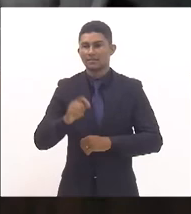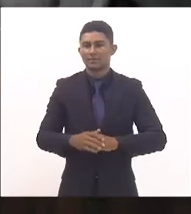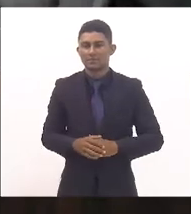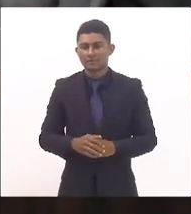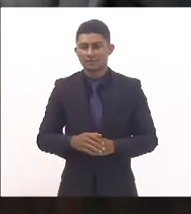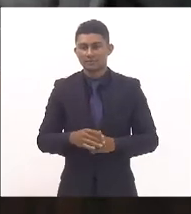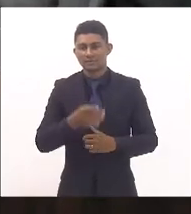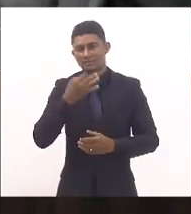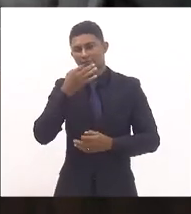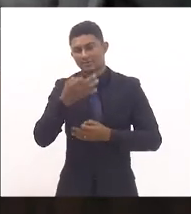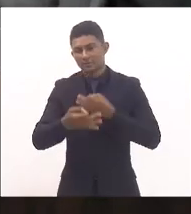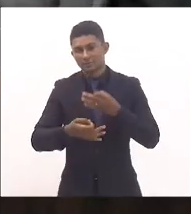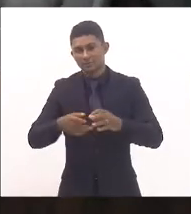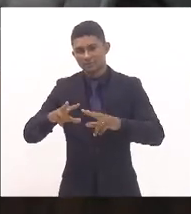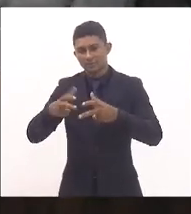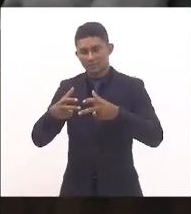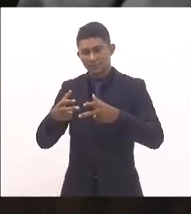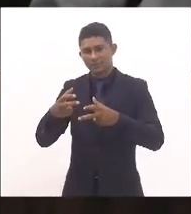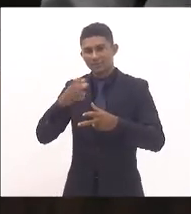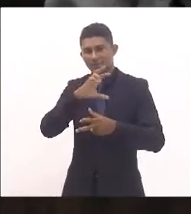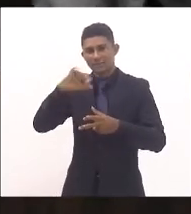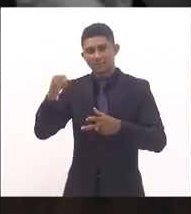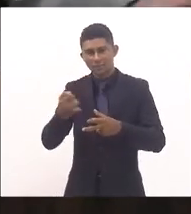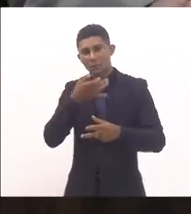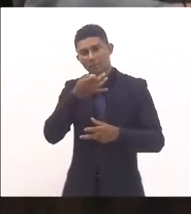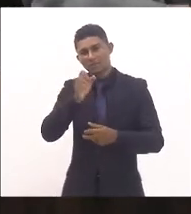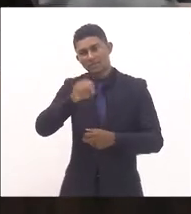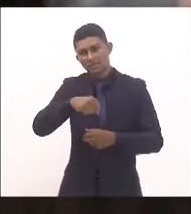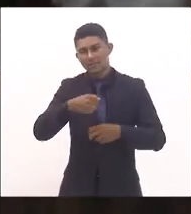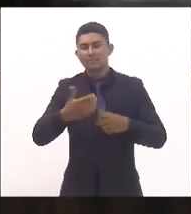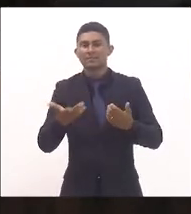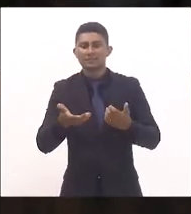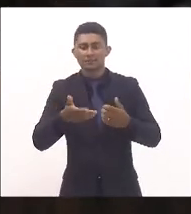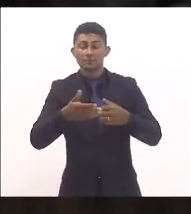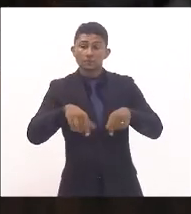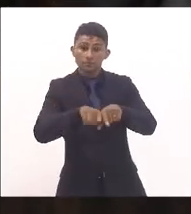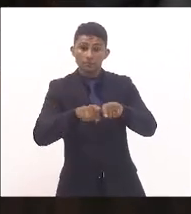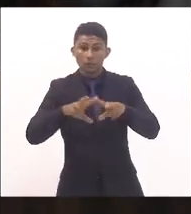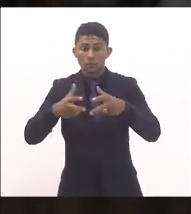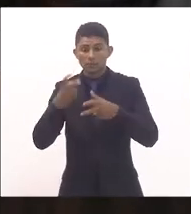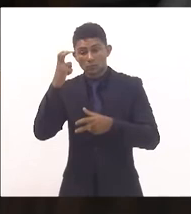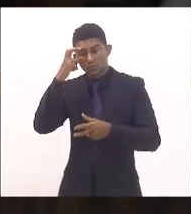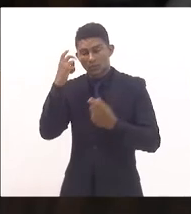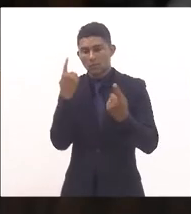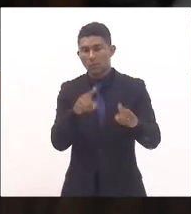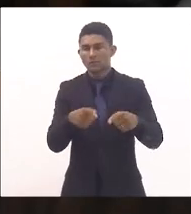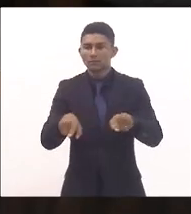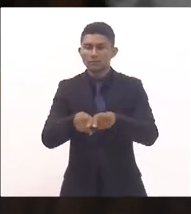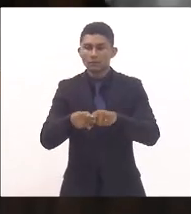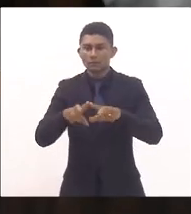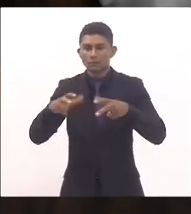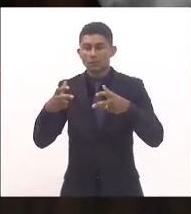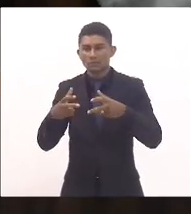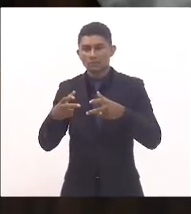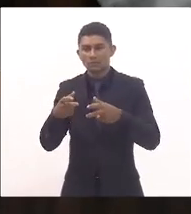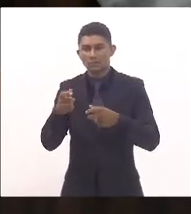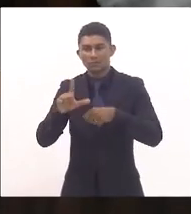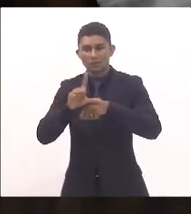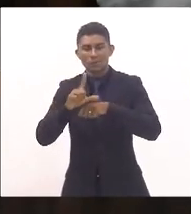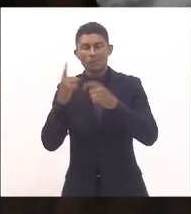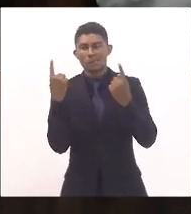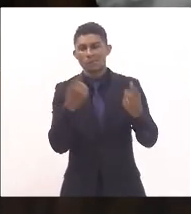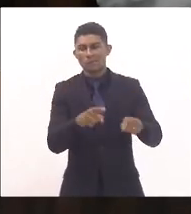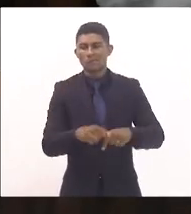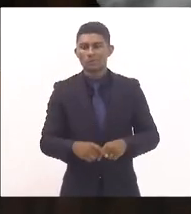Pareceres. Da Comissão de Constituição e Justiça pela Constitucionalidade, com emendas de Cultura, contrário, de Economia e de Comércio, contrário, Tributação, Controle e